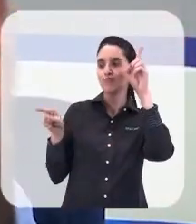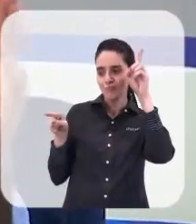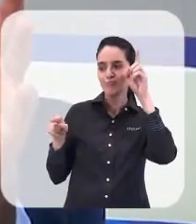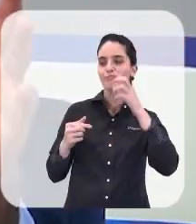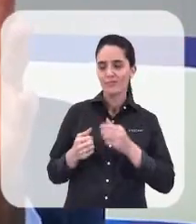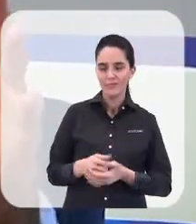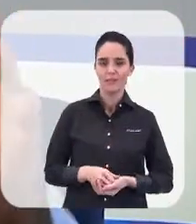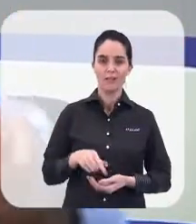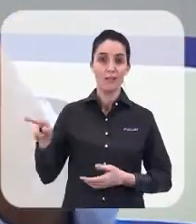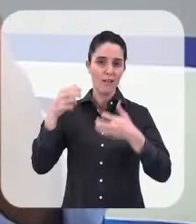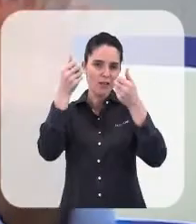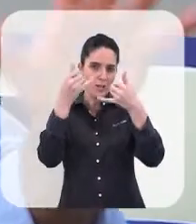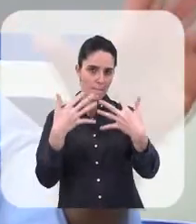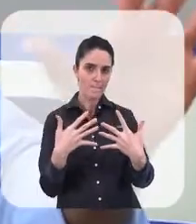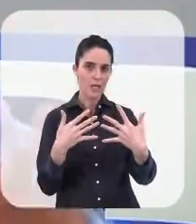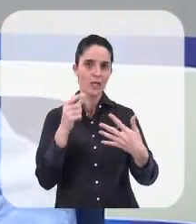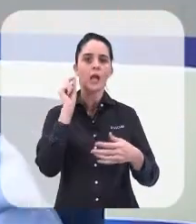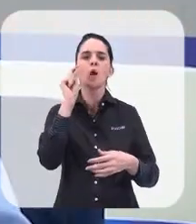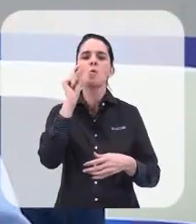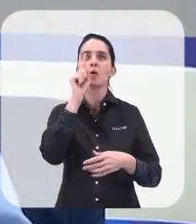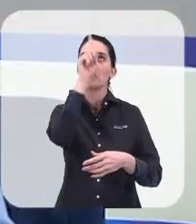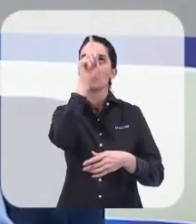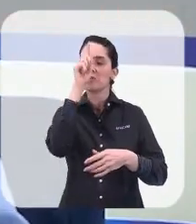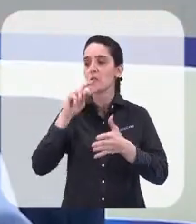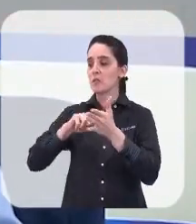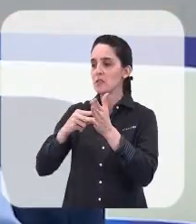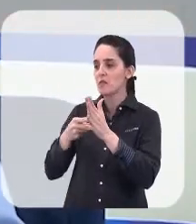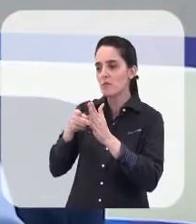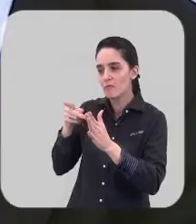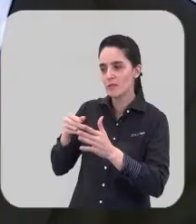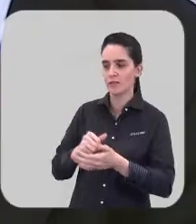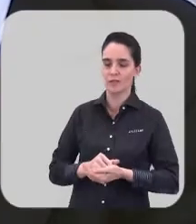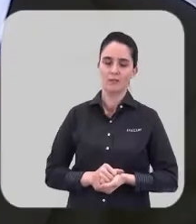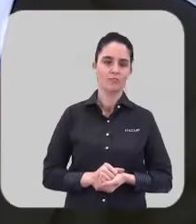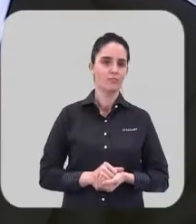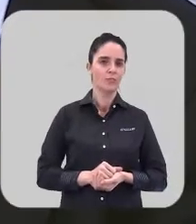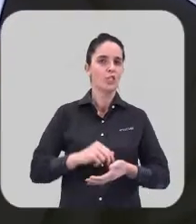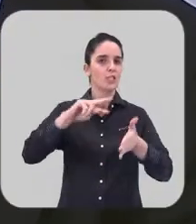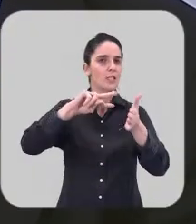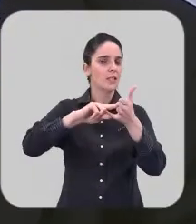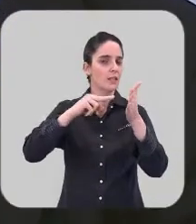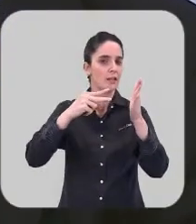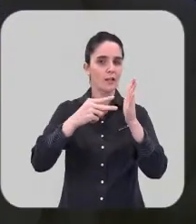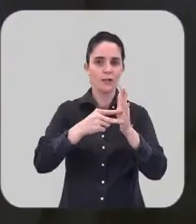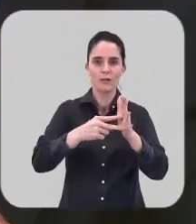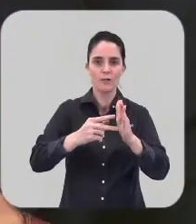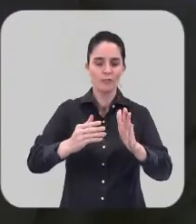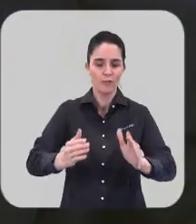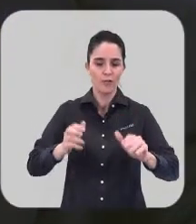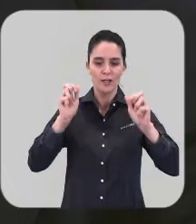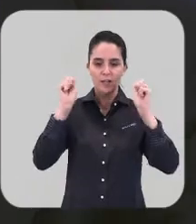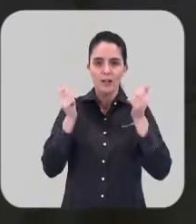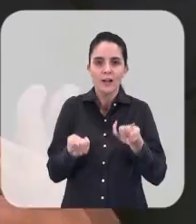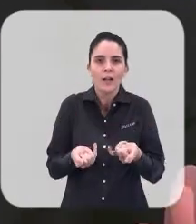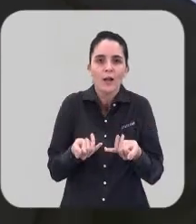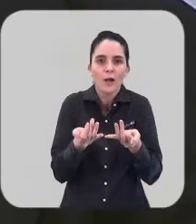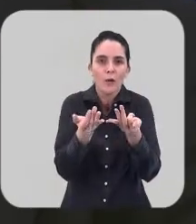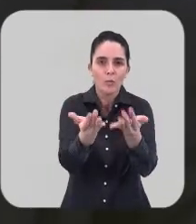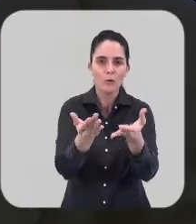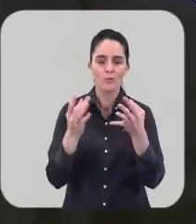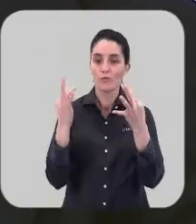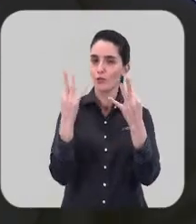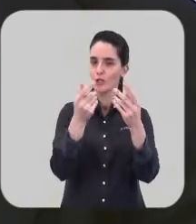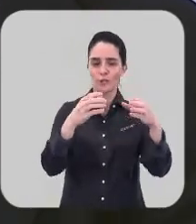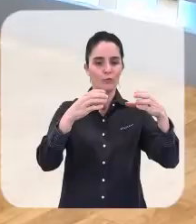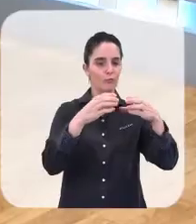gente, para você, Marcelo, o que é ser um mastermind? Ser mastermind é ser entusiasta, é ser promotor do entusiasmo em